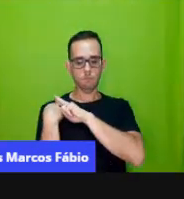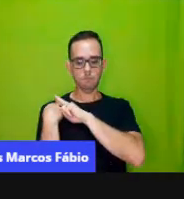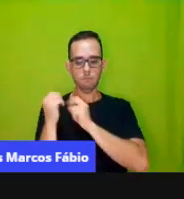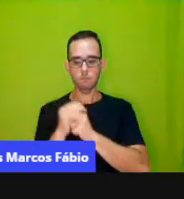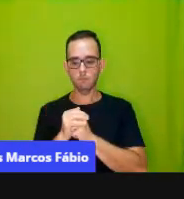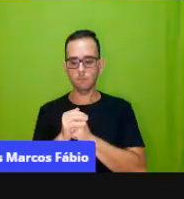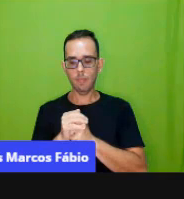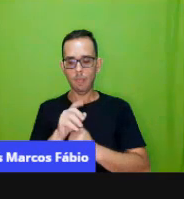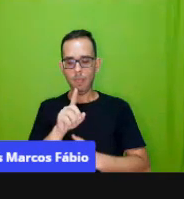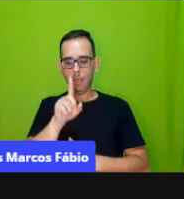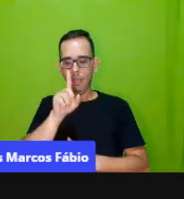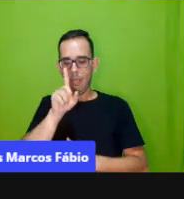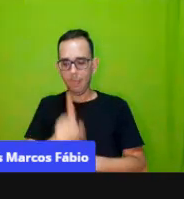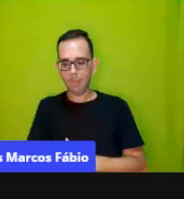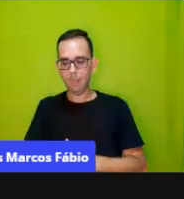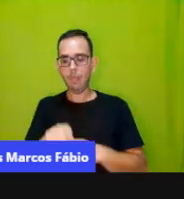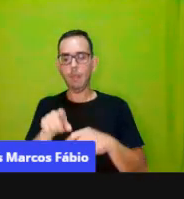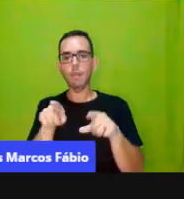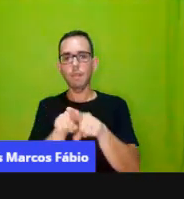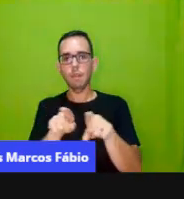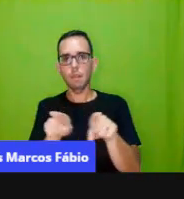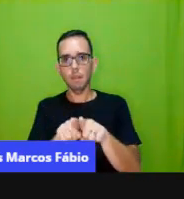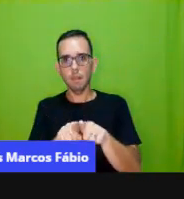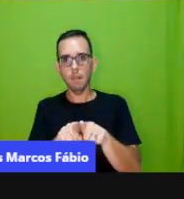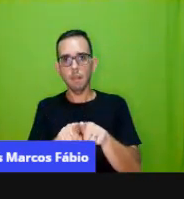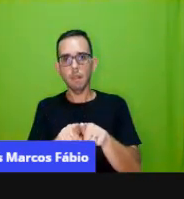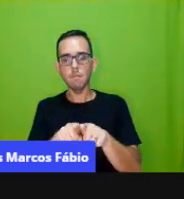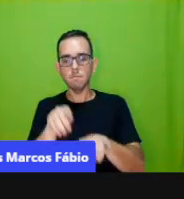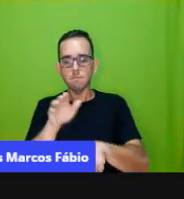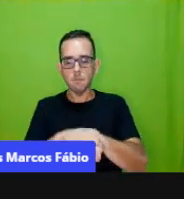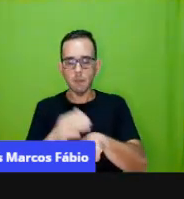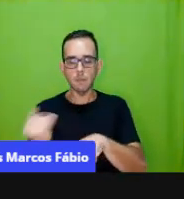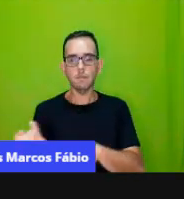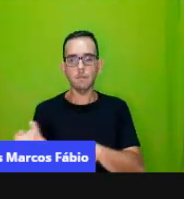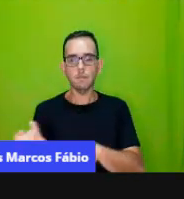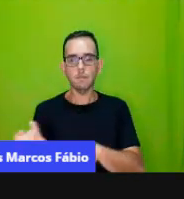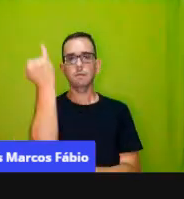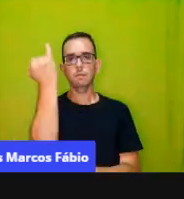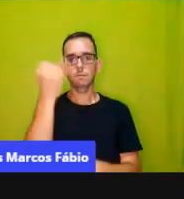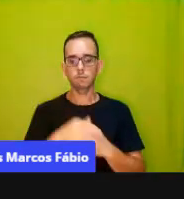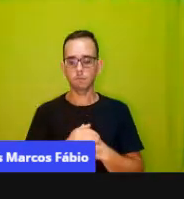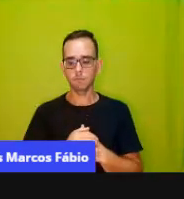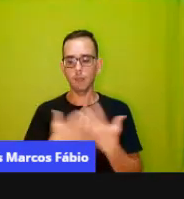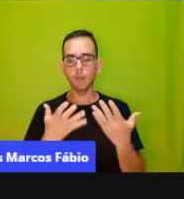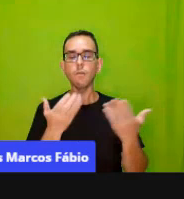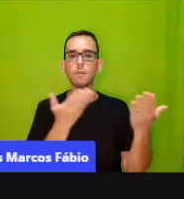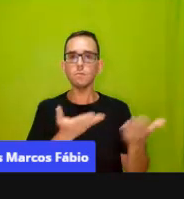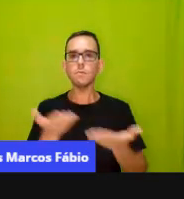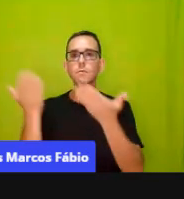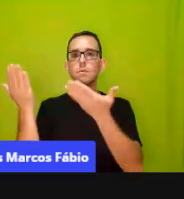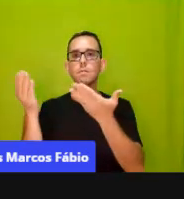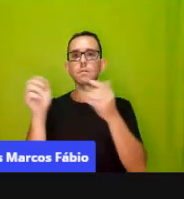seria o mais importante. Então, vamos passar para o próximo.